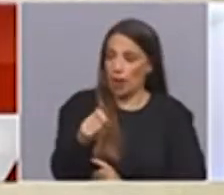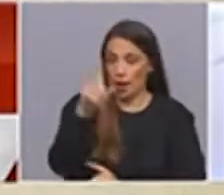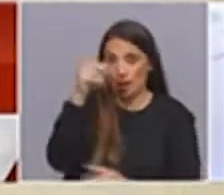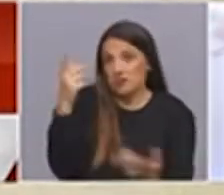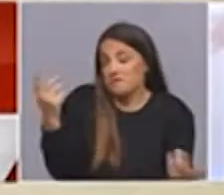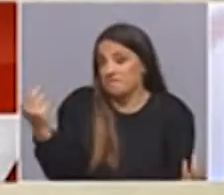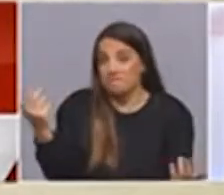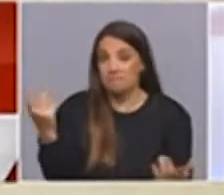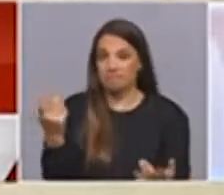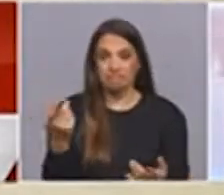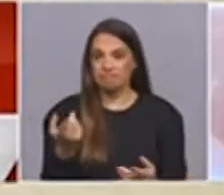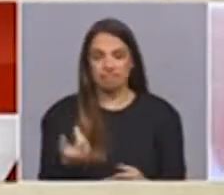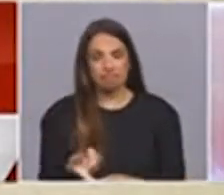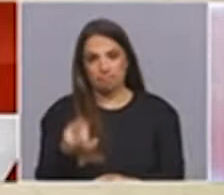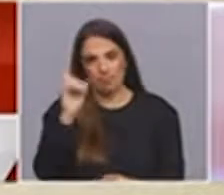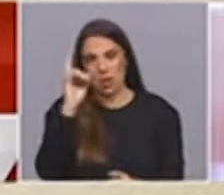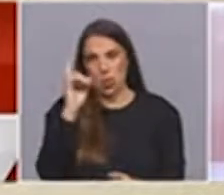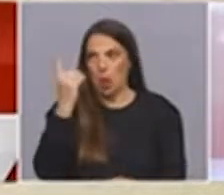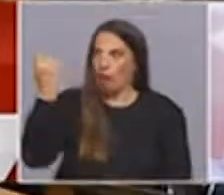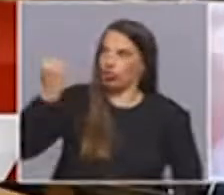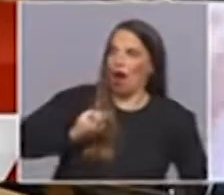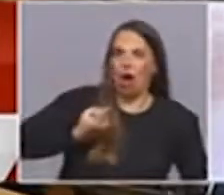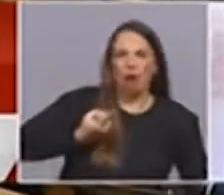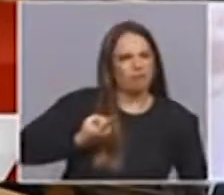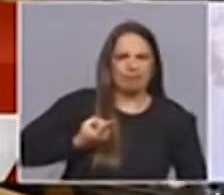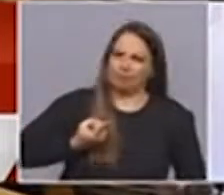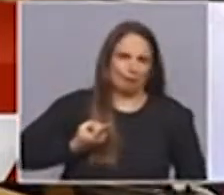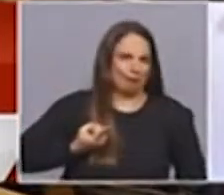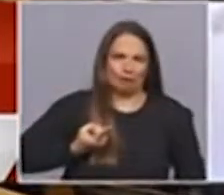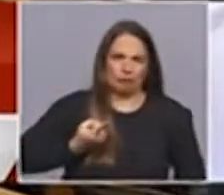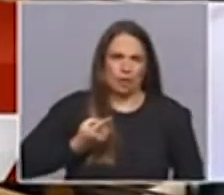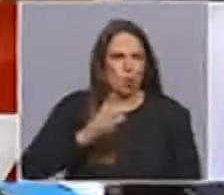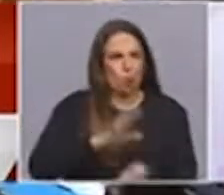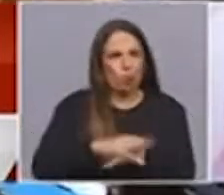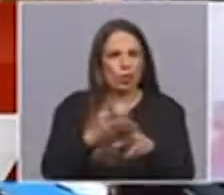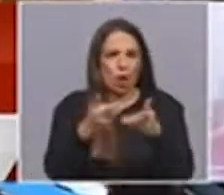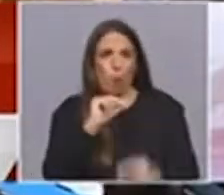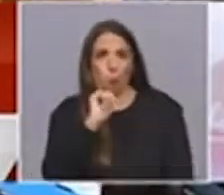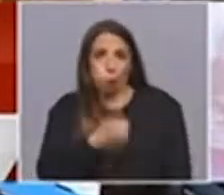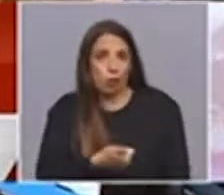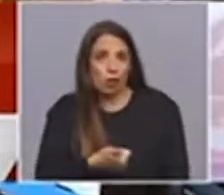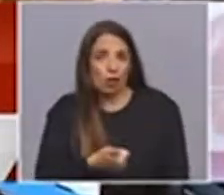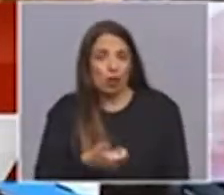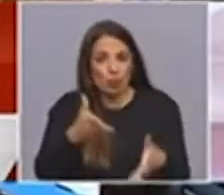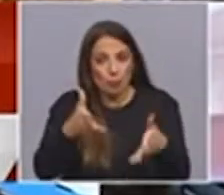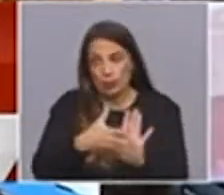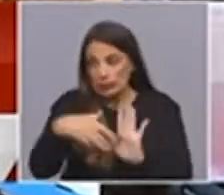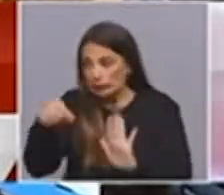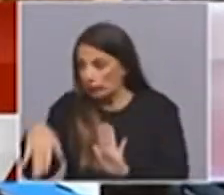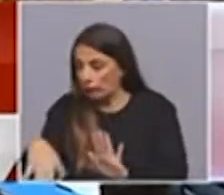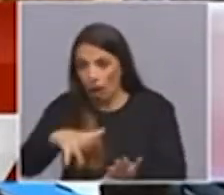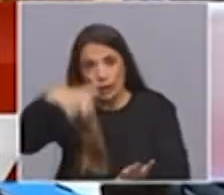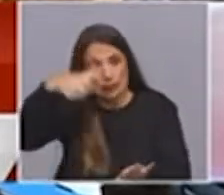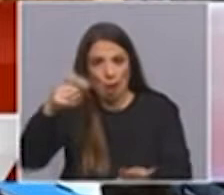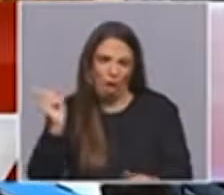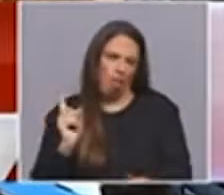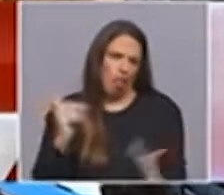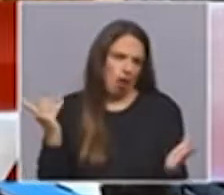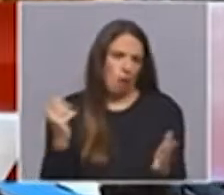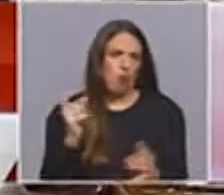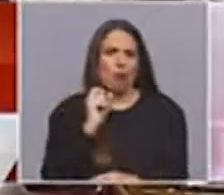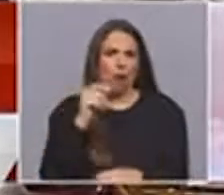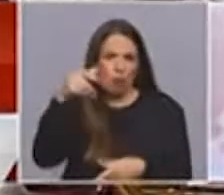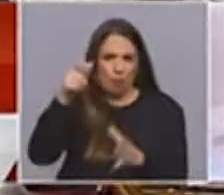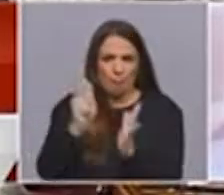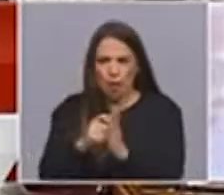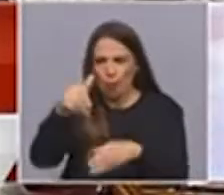foi e não é uma inevitabilidade do chumbo do Orçamento de Estado a dissolução da Assembleia da República e a marcação de eleições.